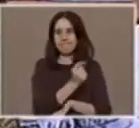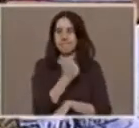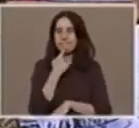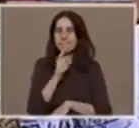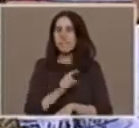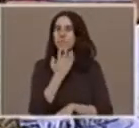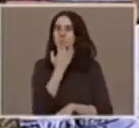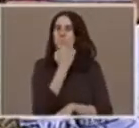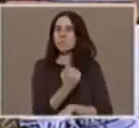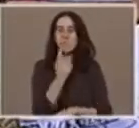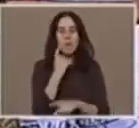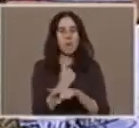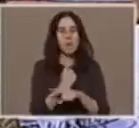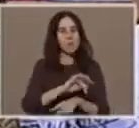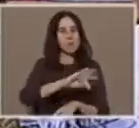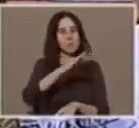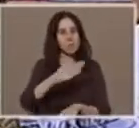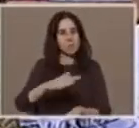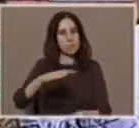sozinho para o monte.